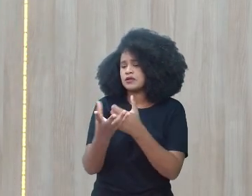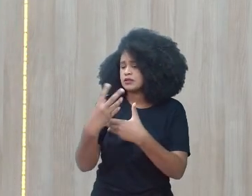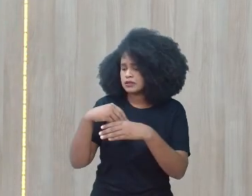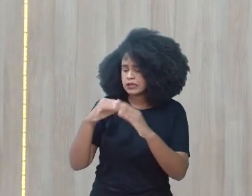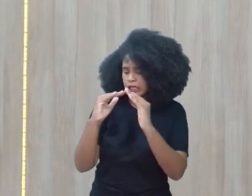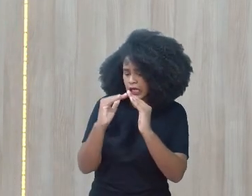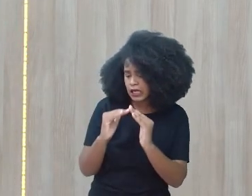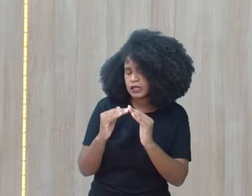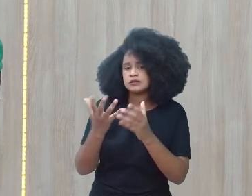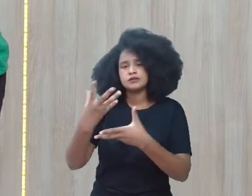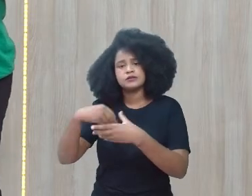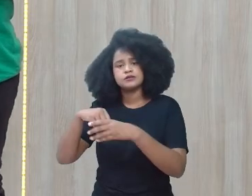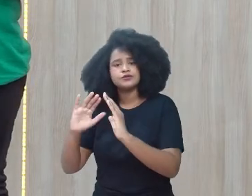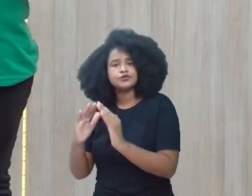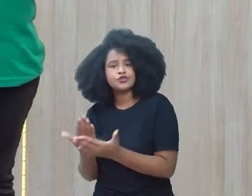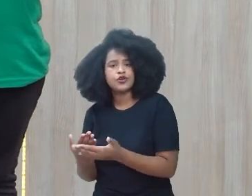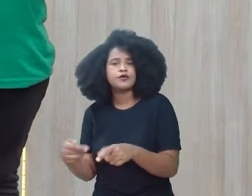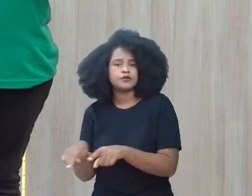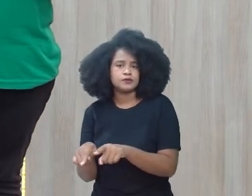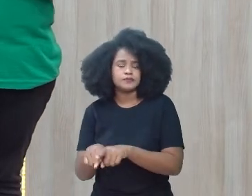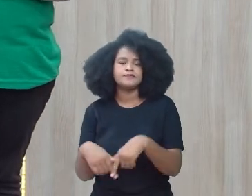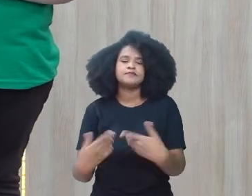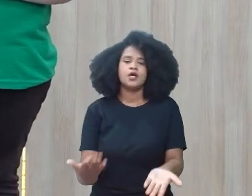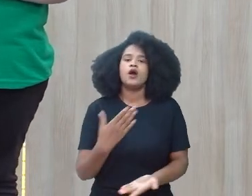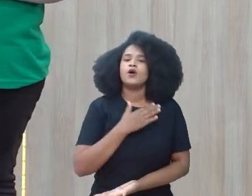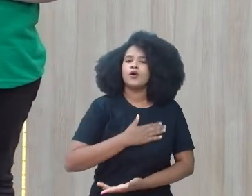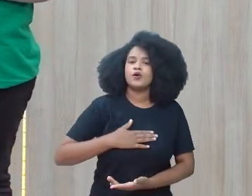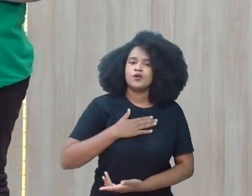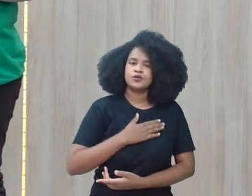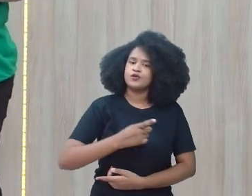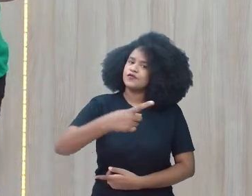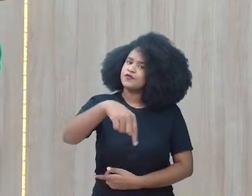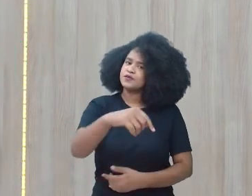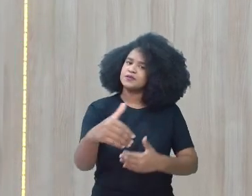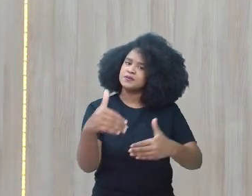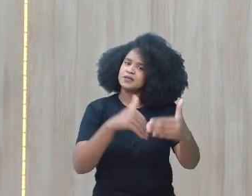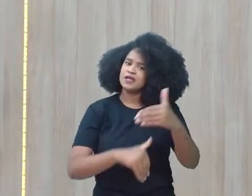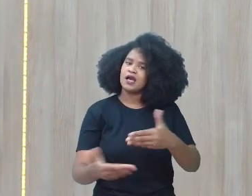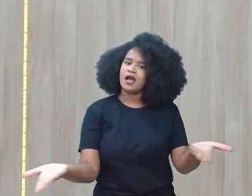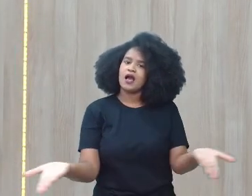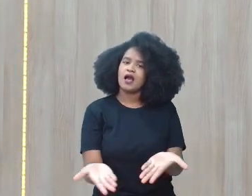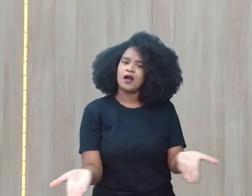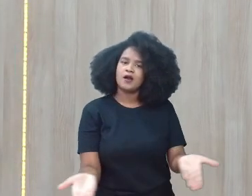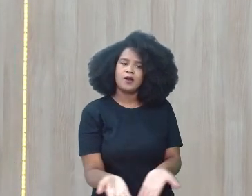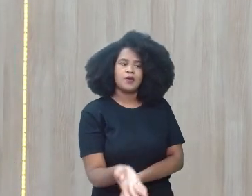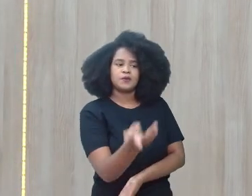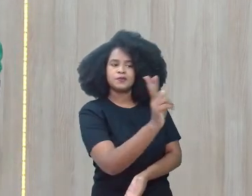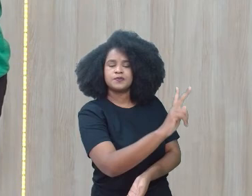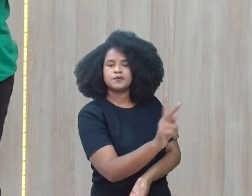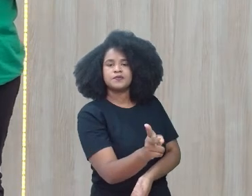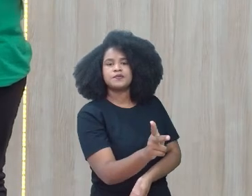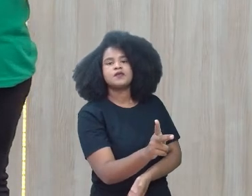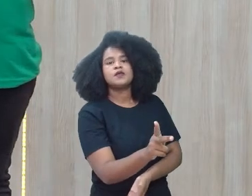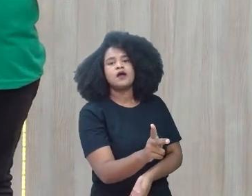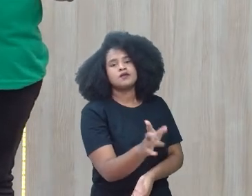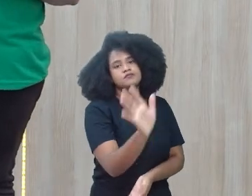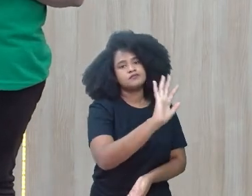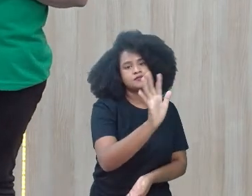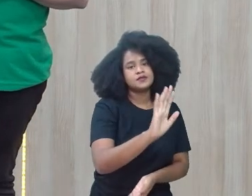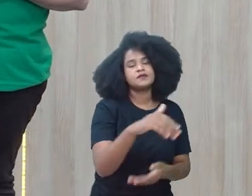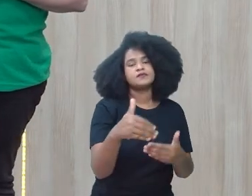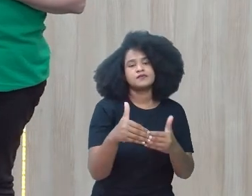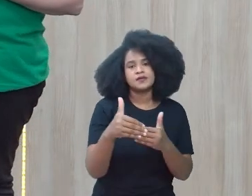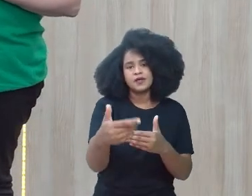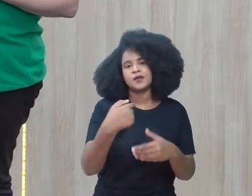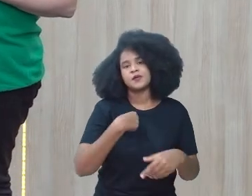casa, tá? Então, gostei muito da participação de vocês. Vou passar para a Celi se despedir de vocês. E em